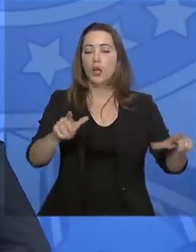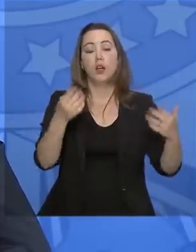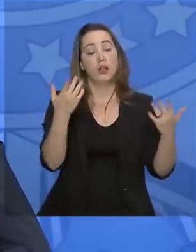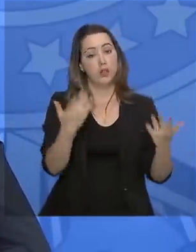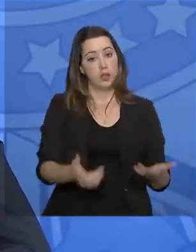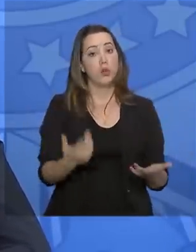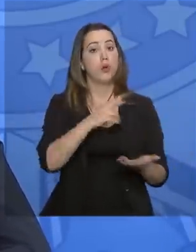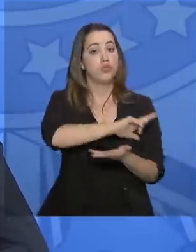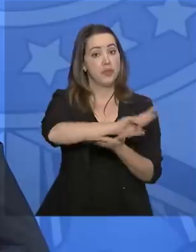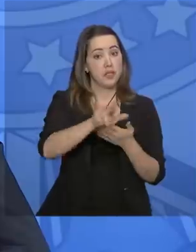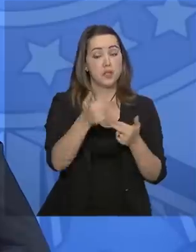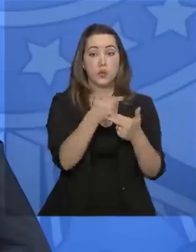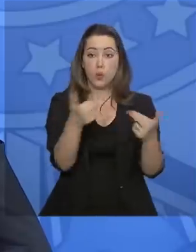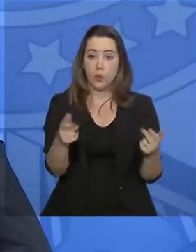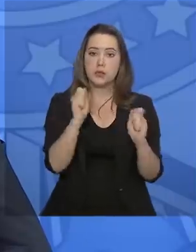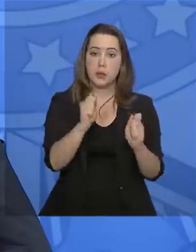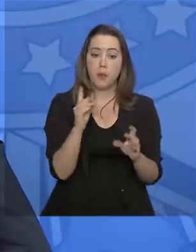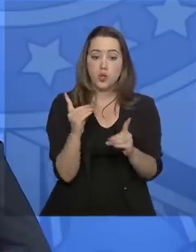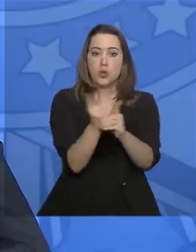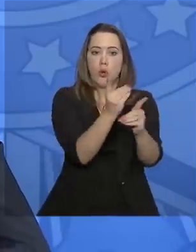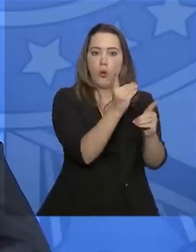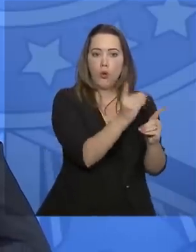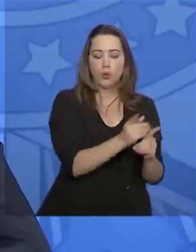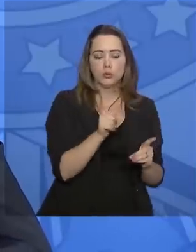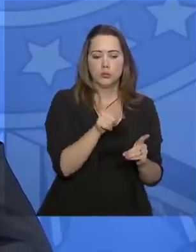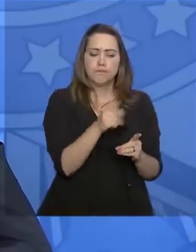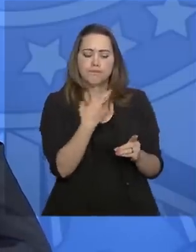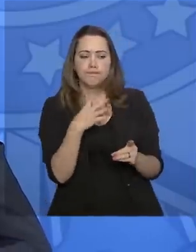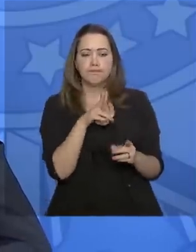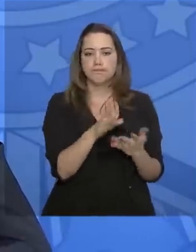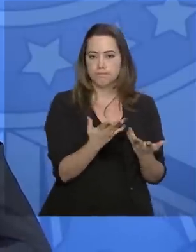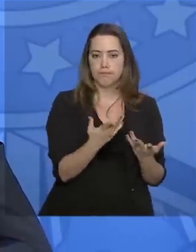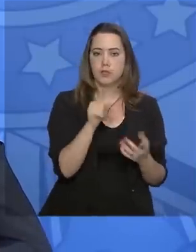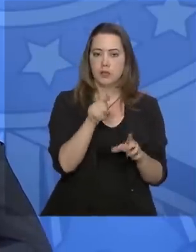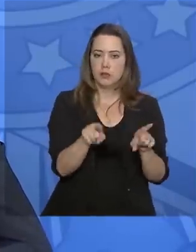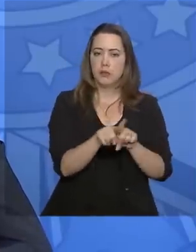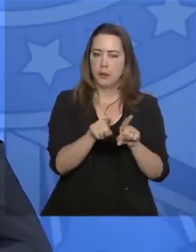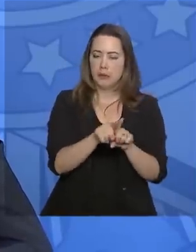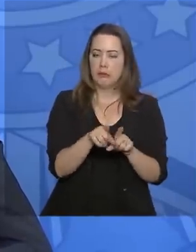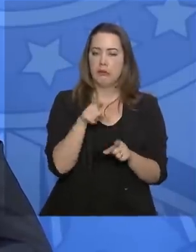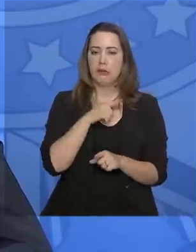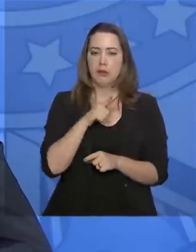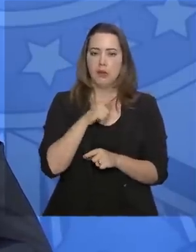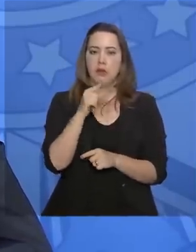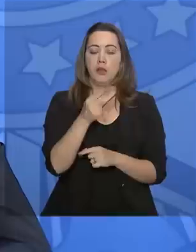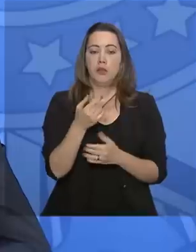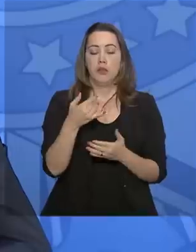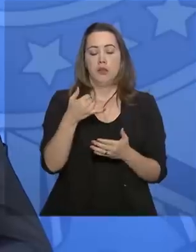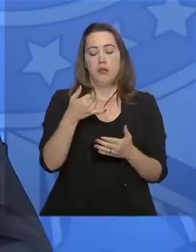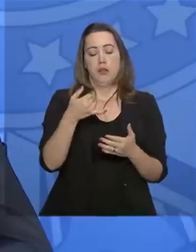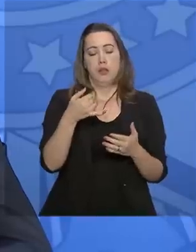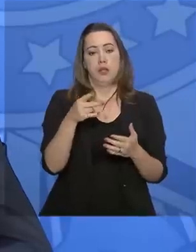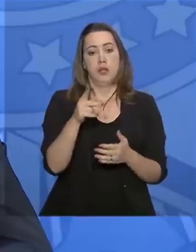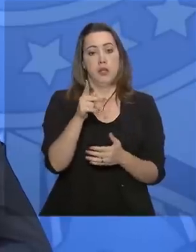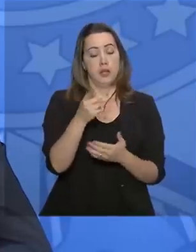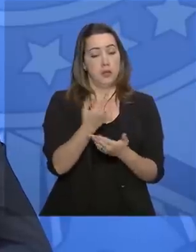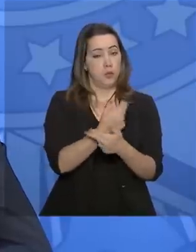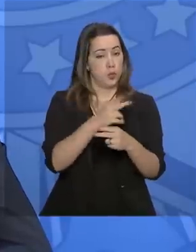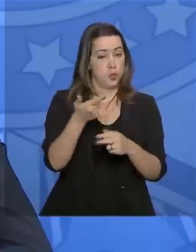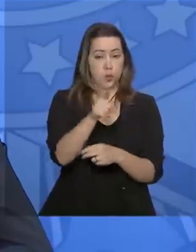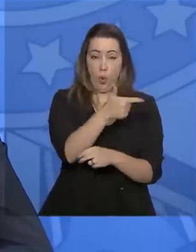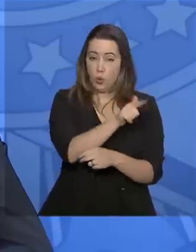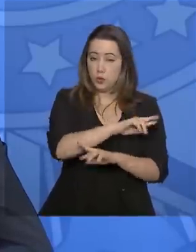coisa ser descoberto ainda temos também a incidência de petróleo como com outras